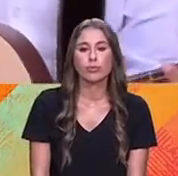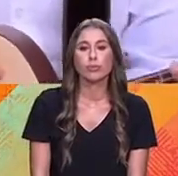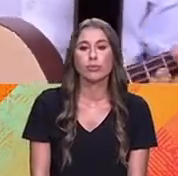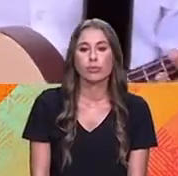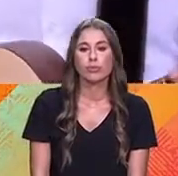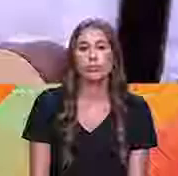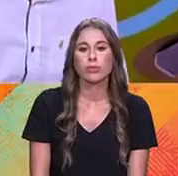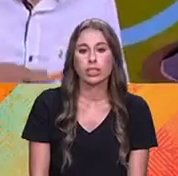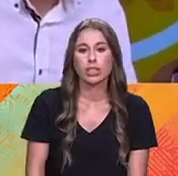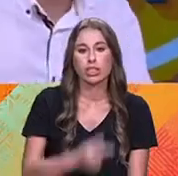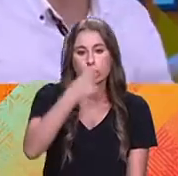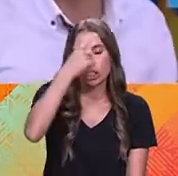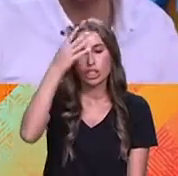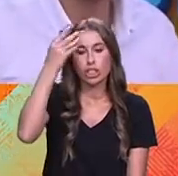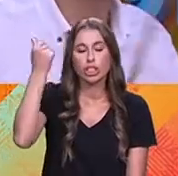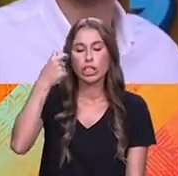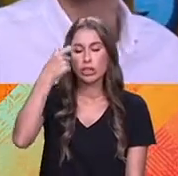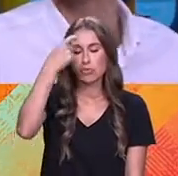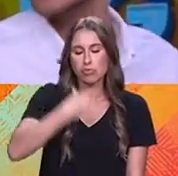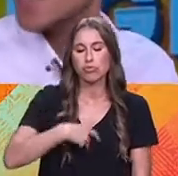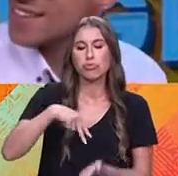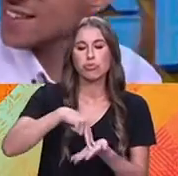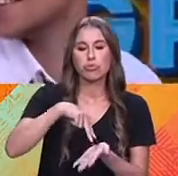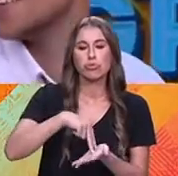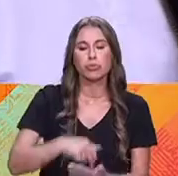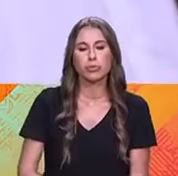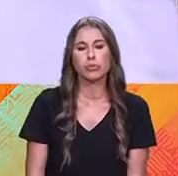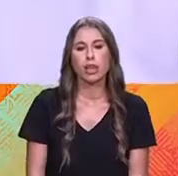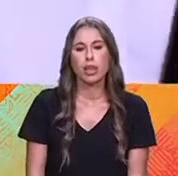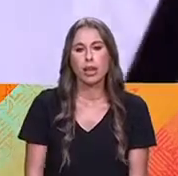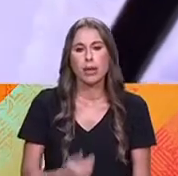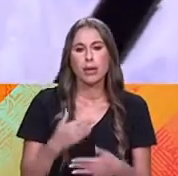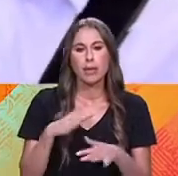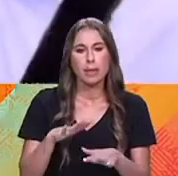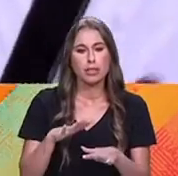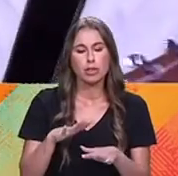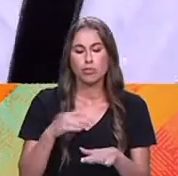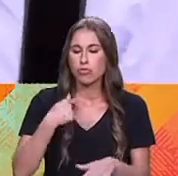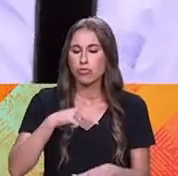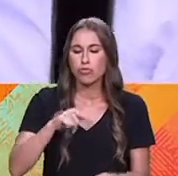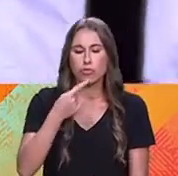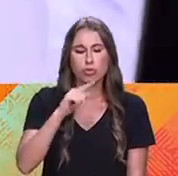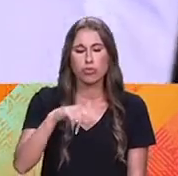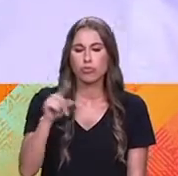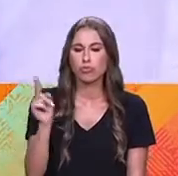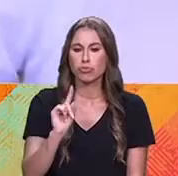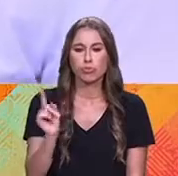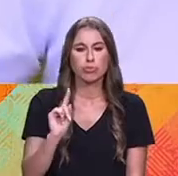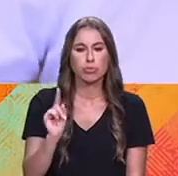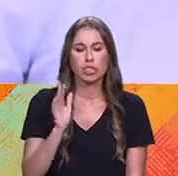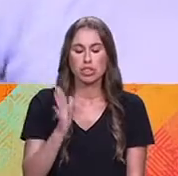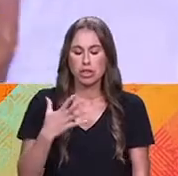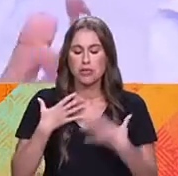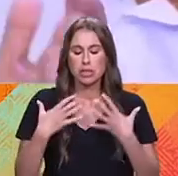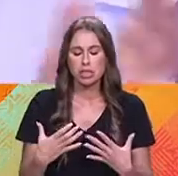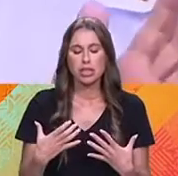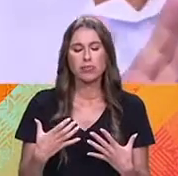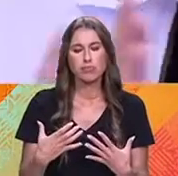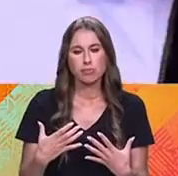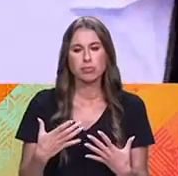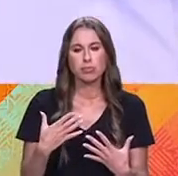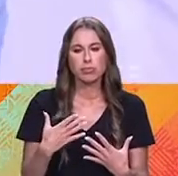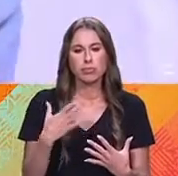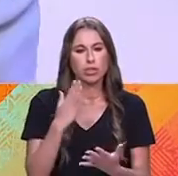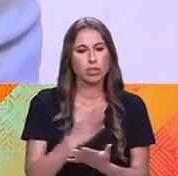Eu existo, quero estar contigo. Mas eu nunca mais voltarei, já me cansei. Só te